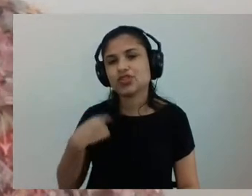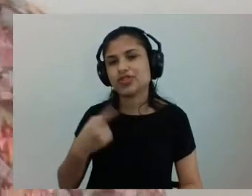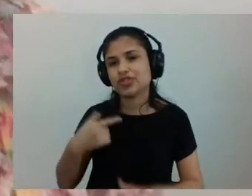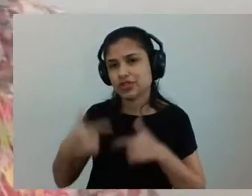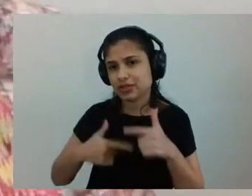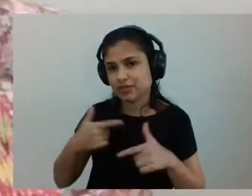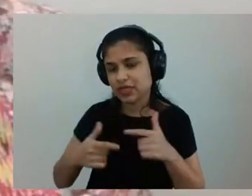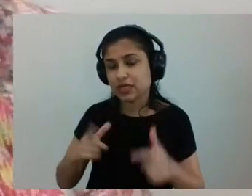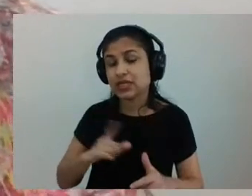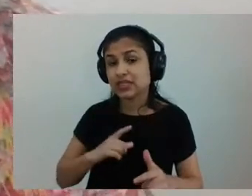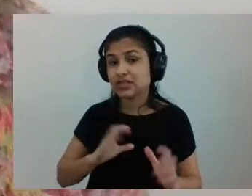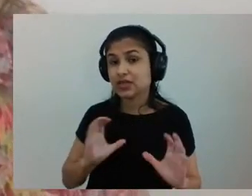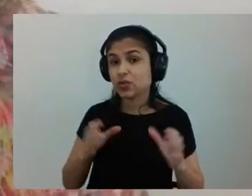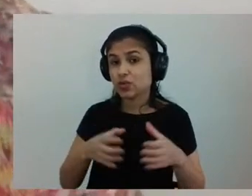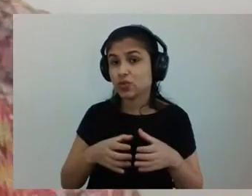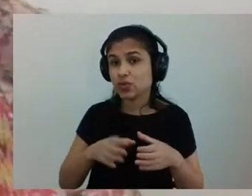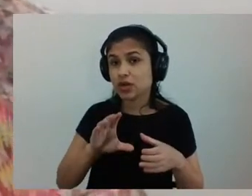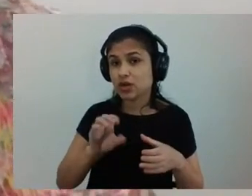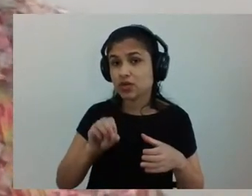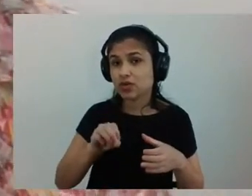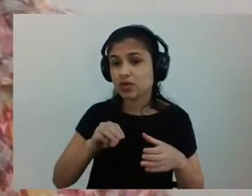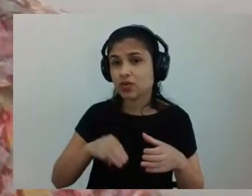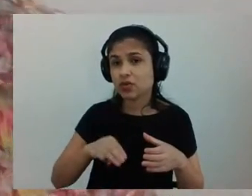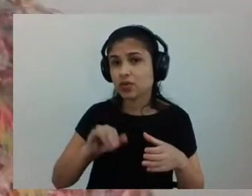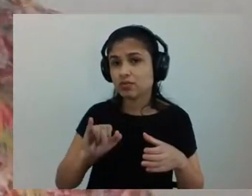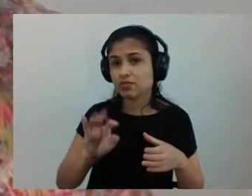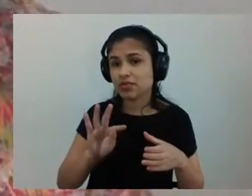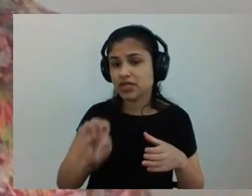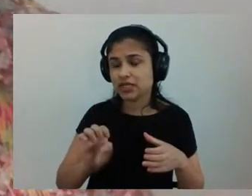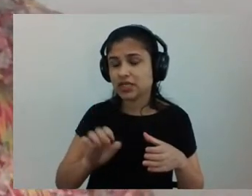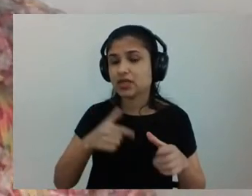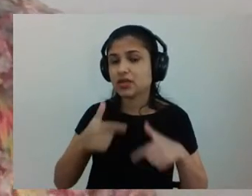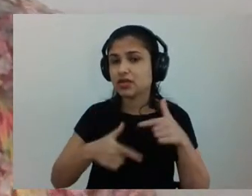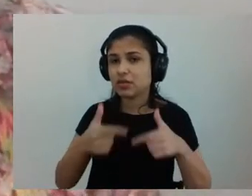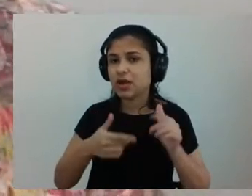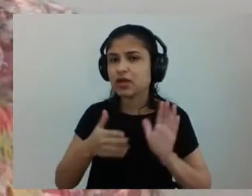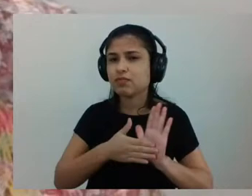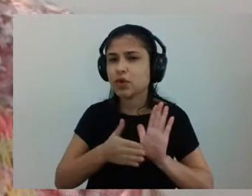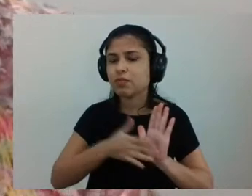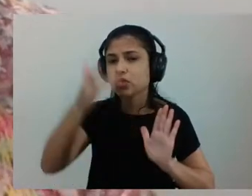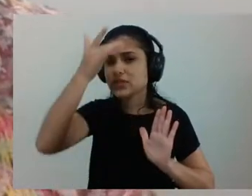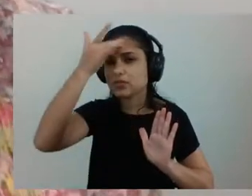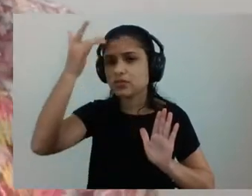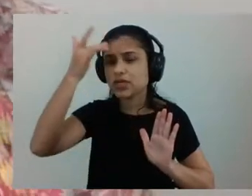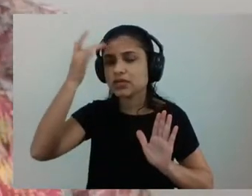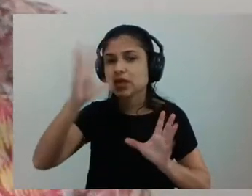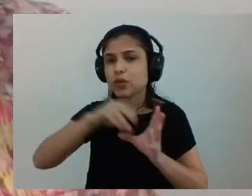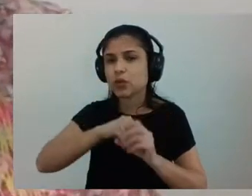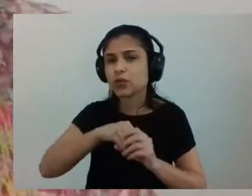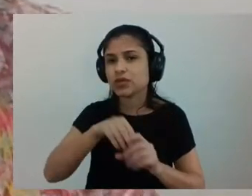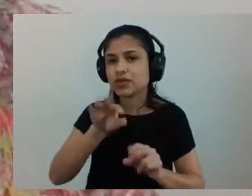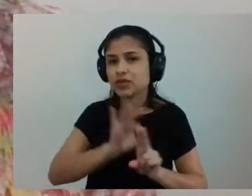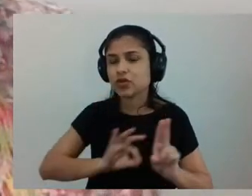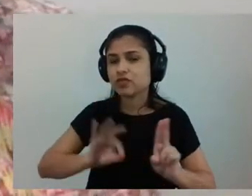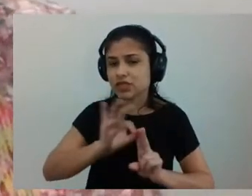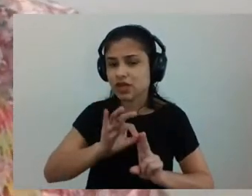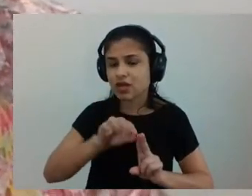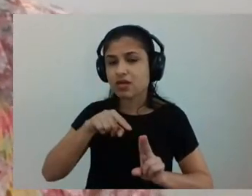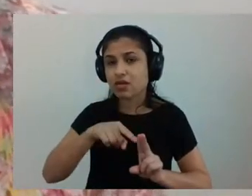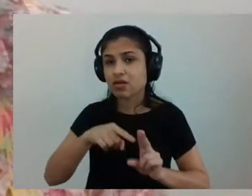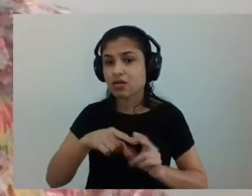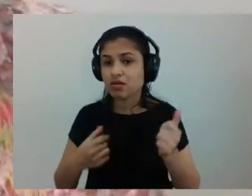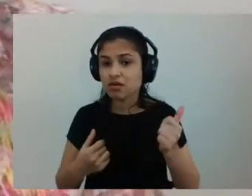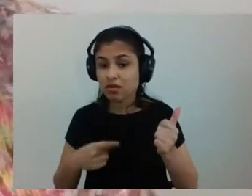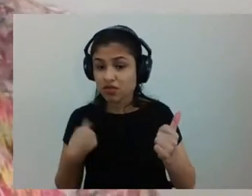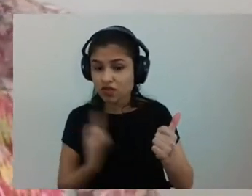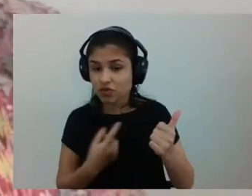comitê trabalhando em propostas de saúde mental na UFSCar, muito apoiado por